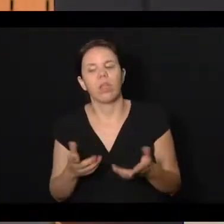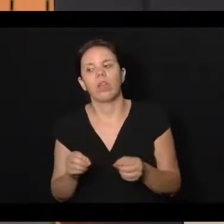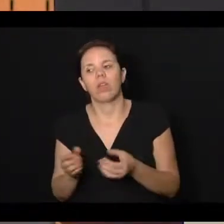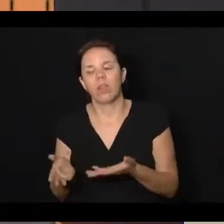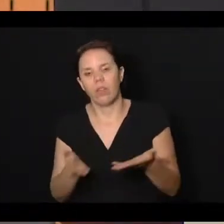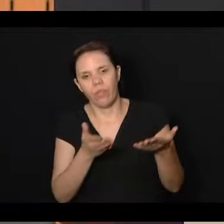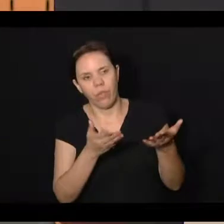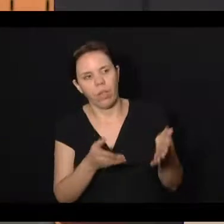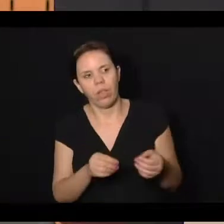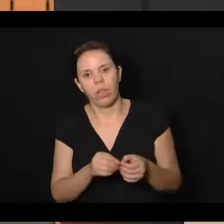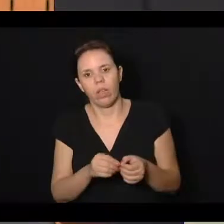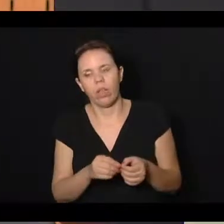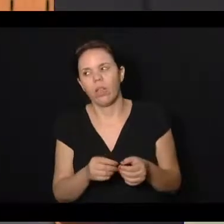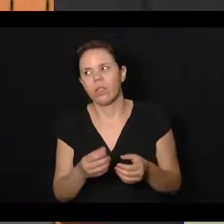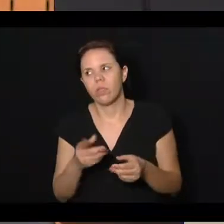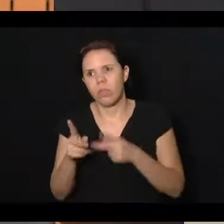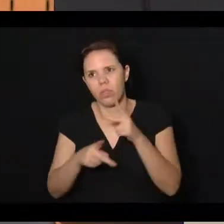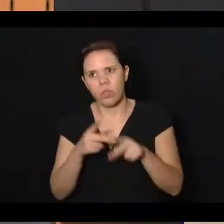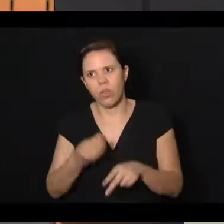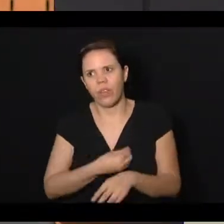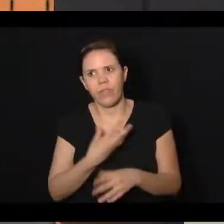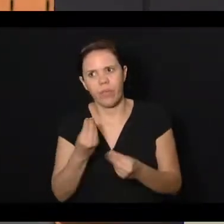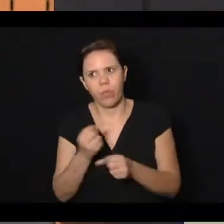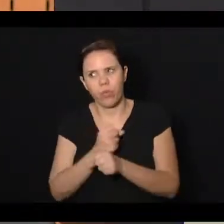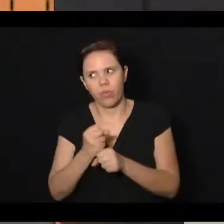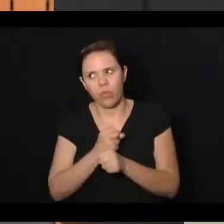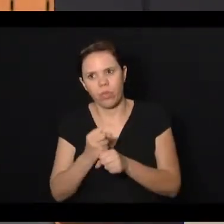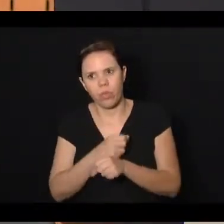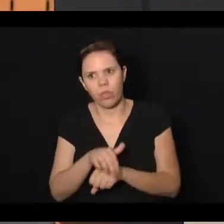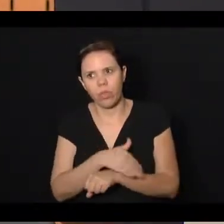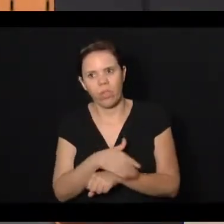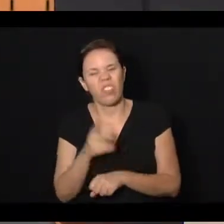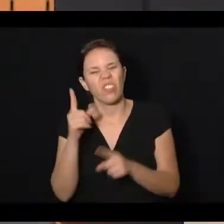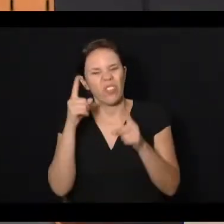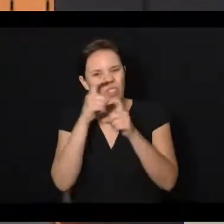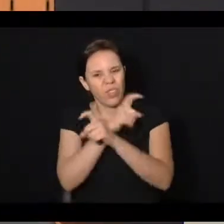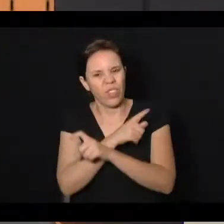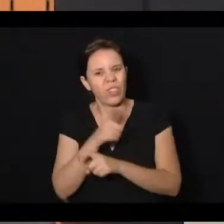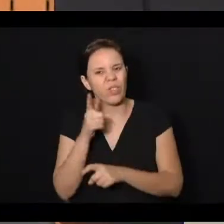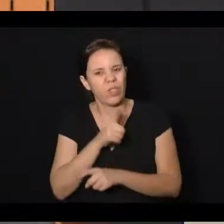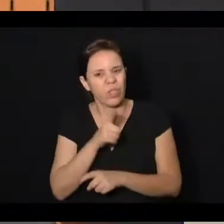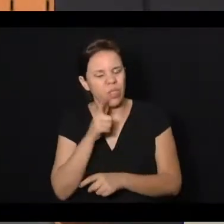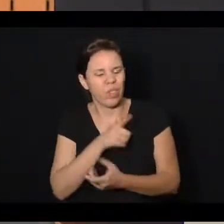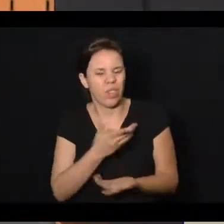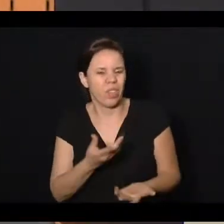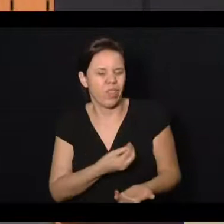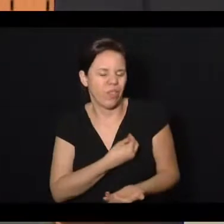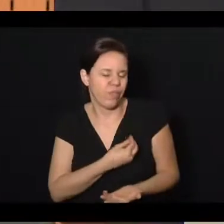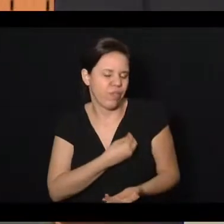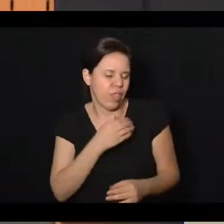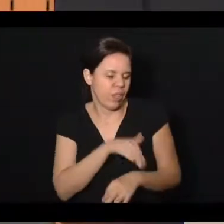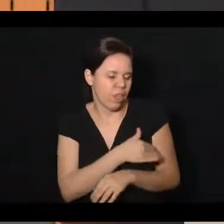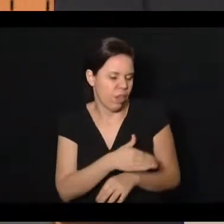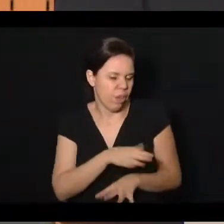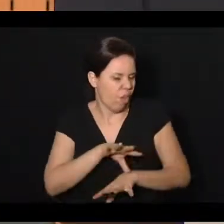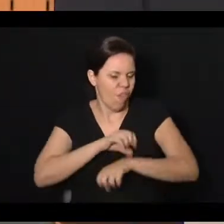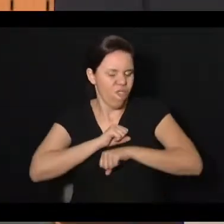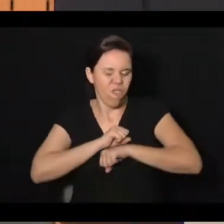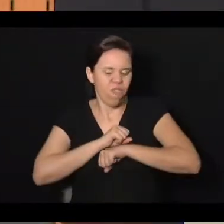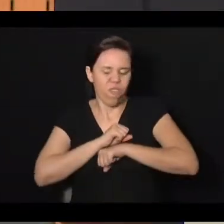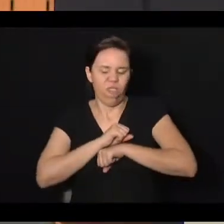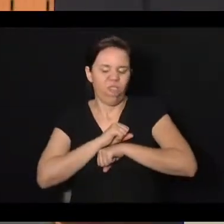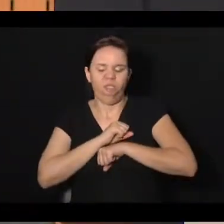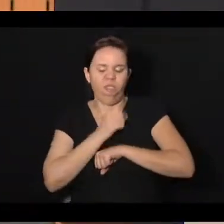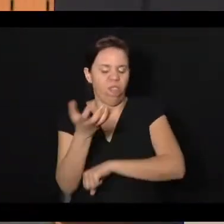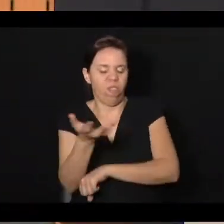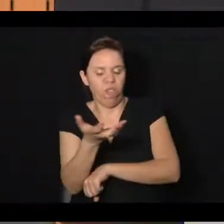tempo na rua é mais difícil a gente conseguir fazê los porque ela já interiorizou aquilo dentro dela mas acredito também